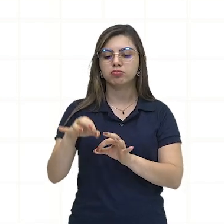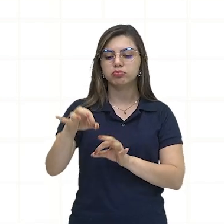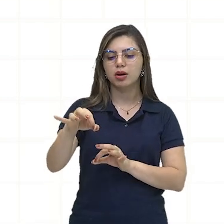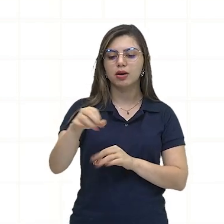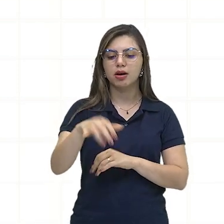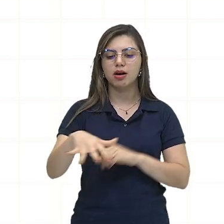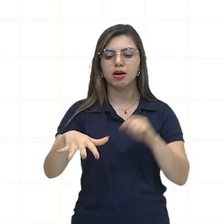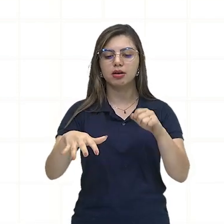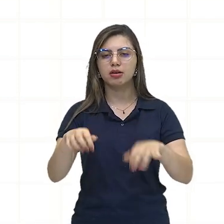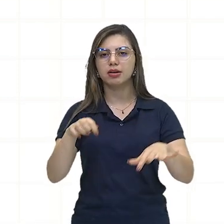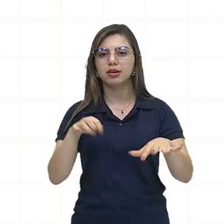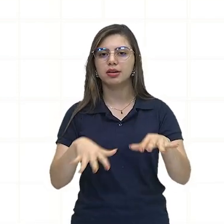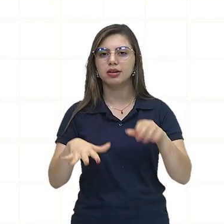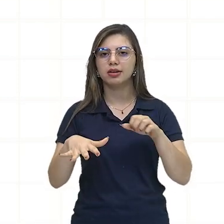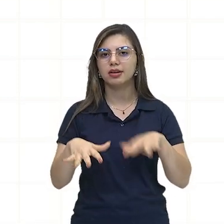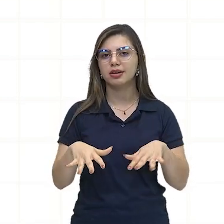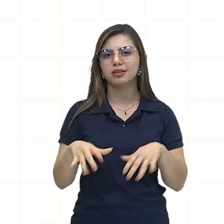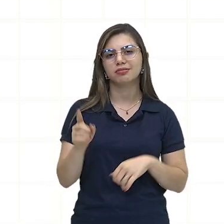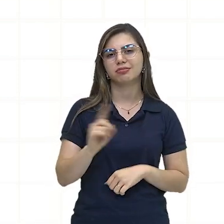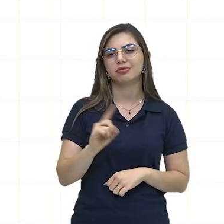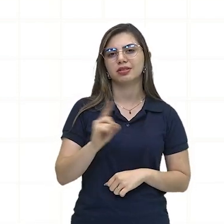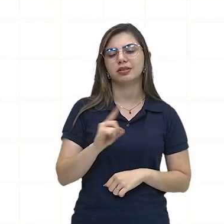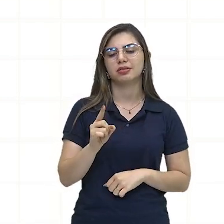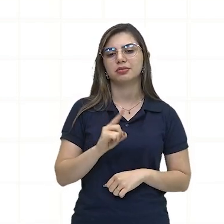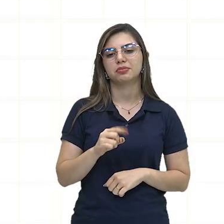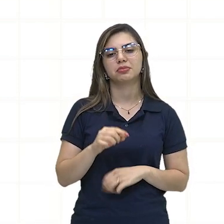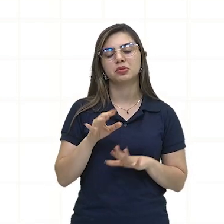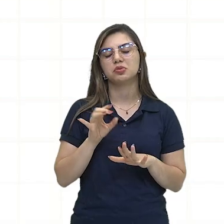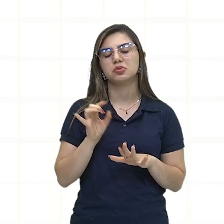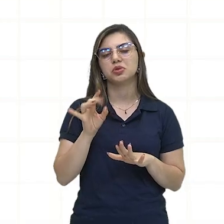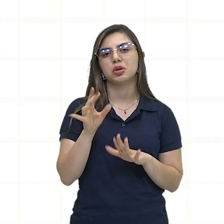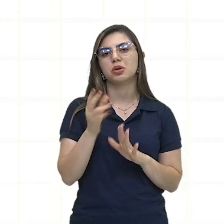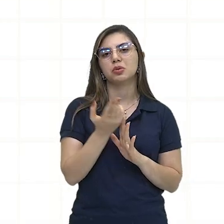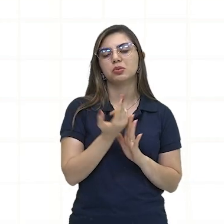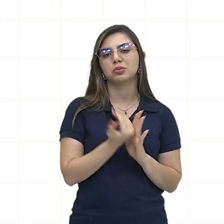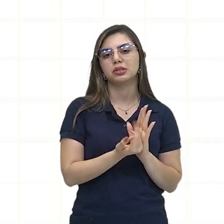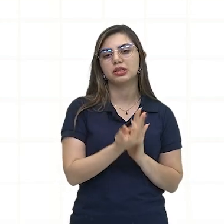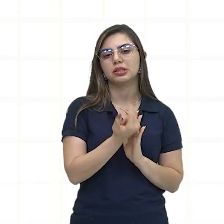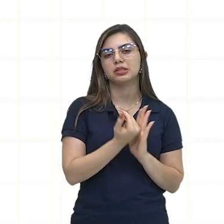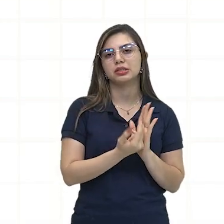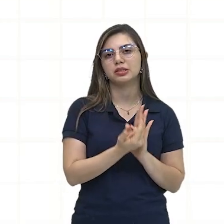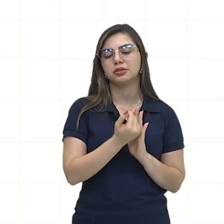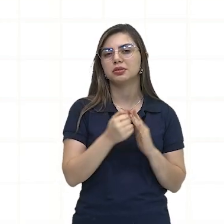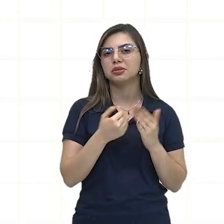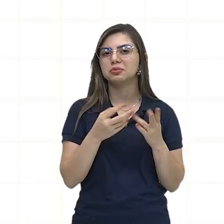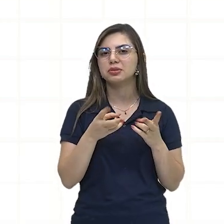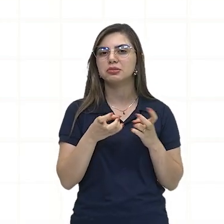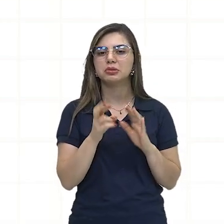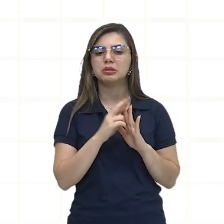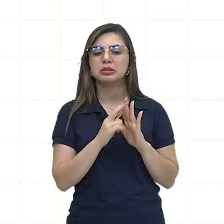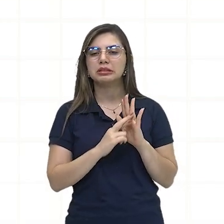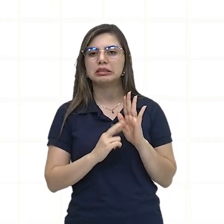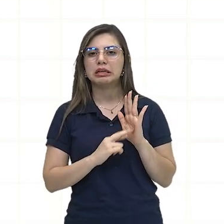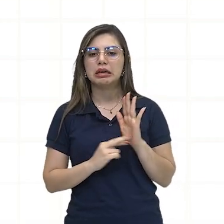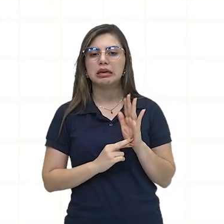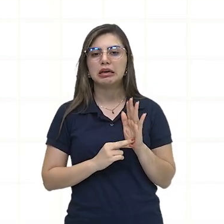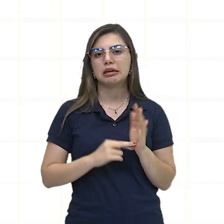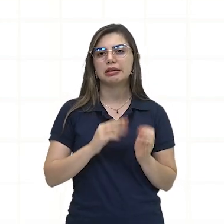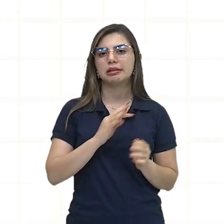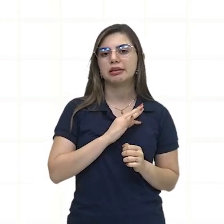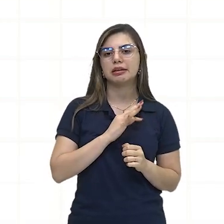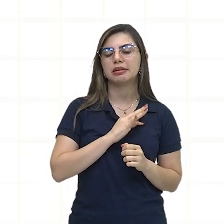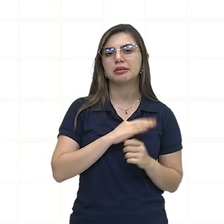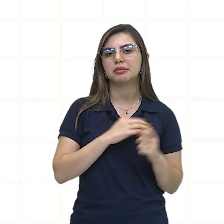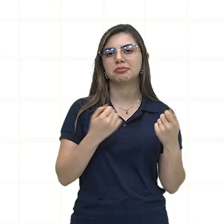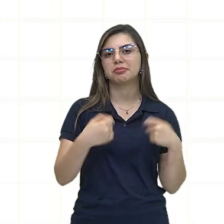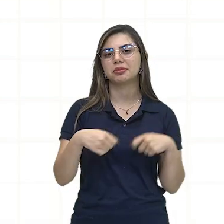cada espaço? Não, mas aí simplesmente foi feito um desenho sem esse rigor técnico para que se compreenda como é